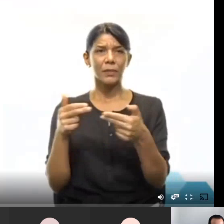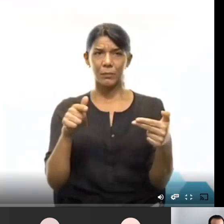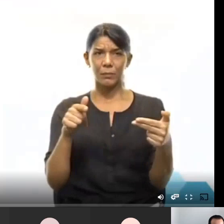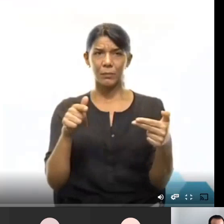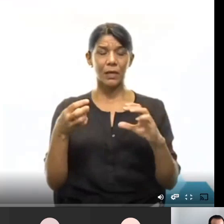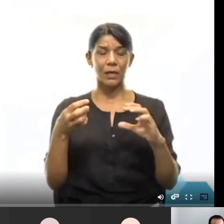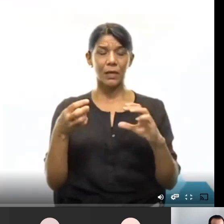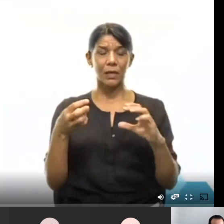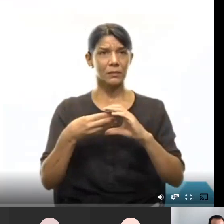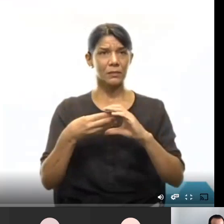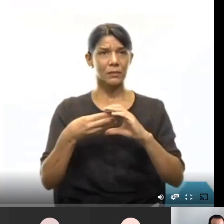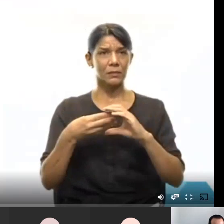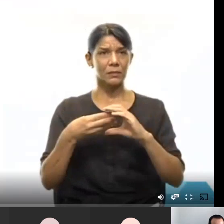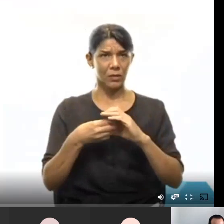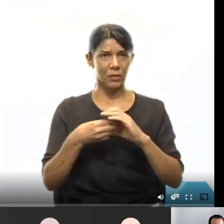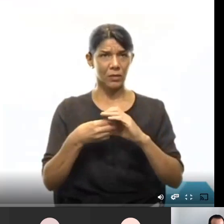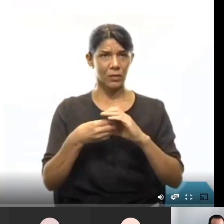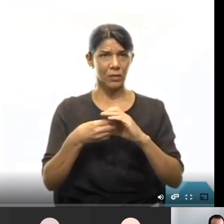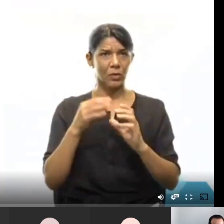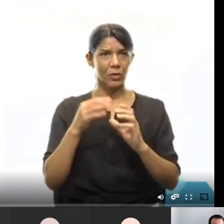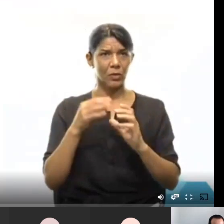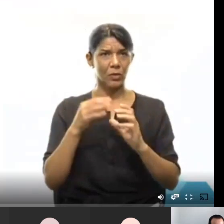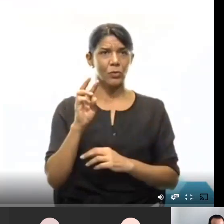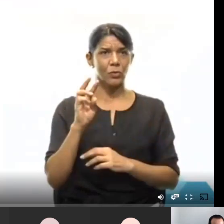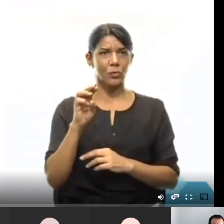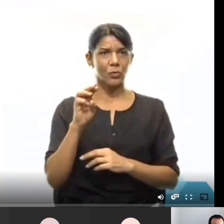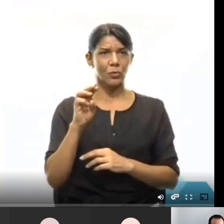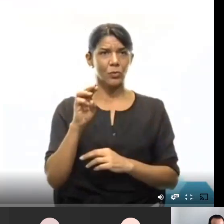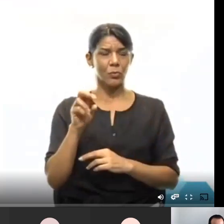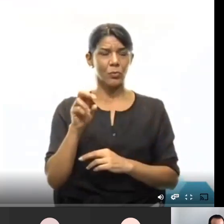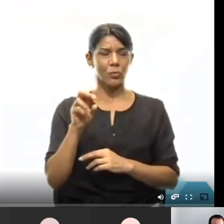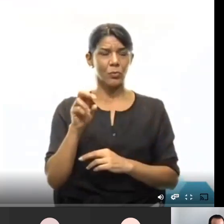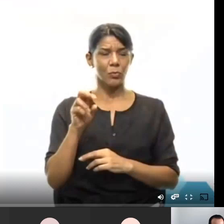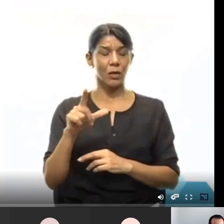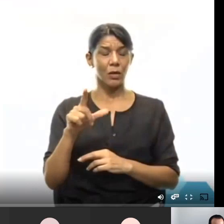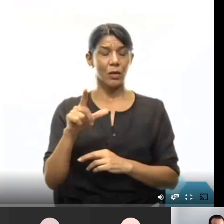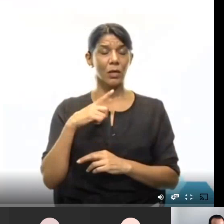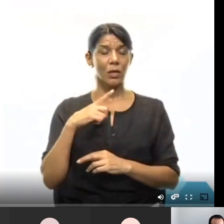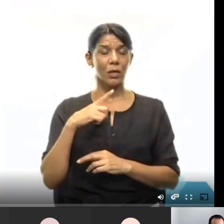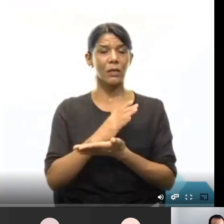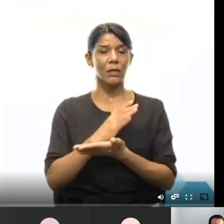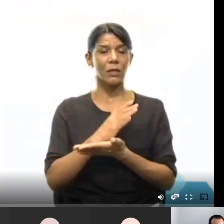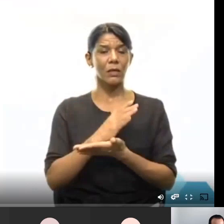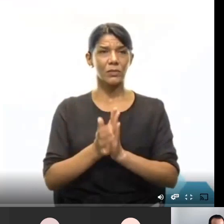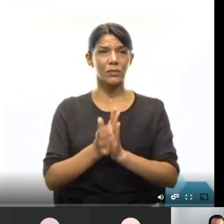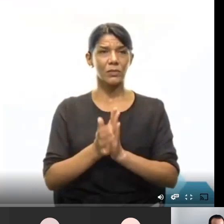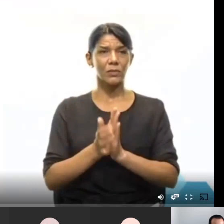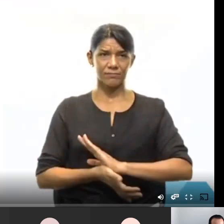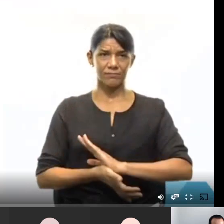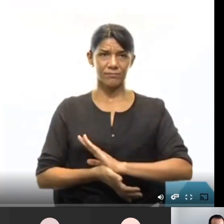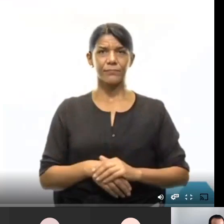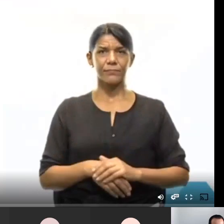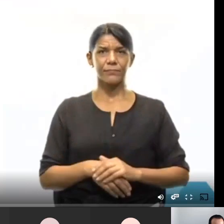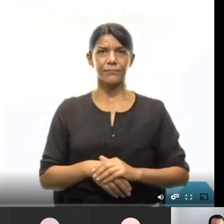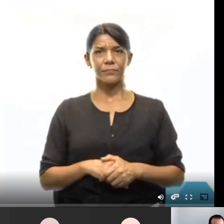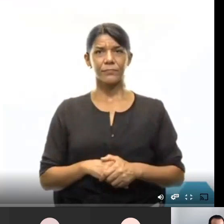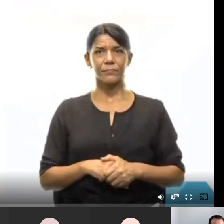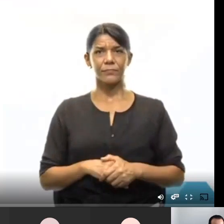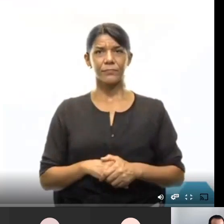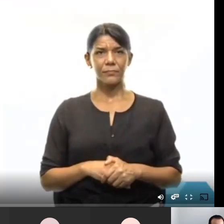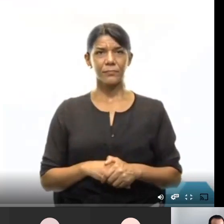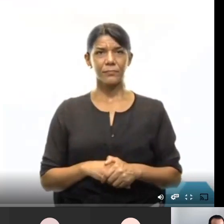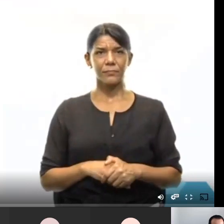nossas células tumorais e promovem a destruição das mesmas.